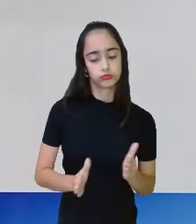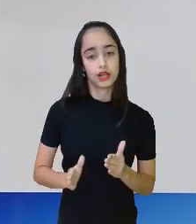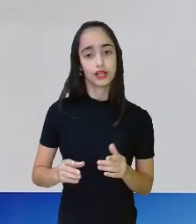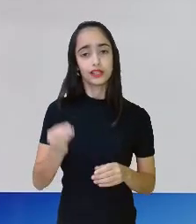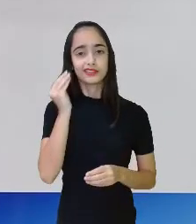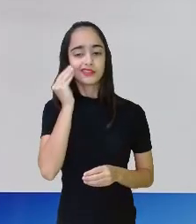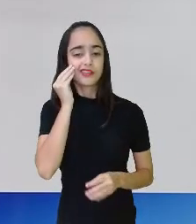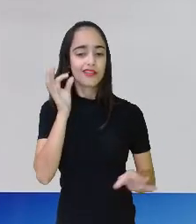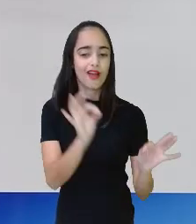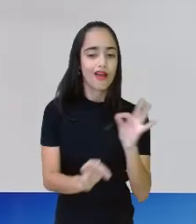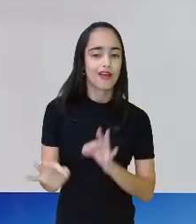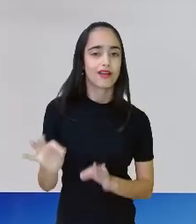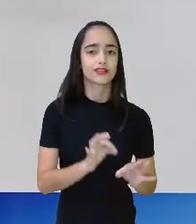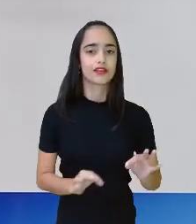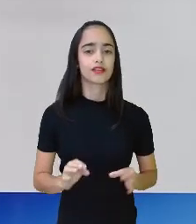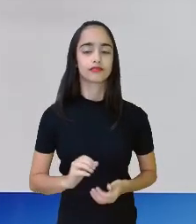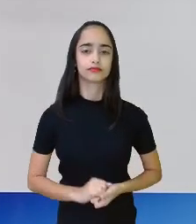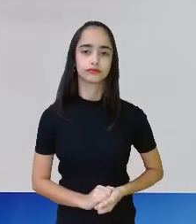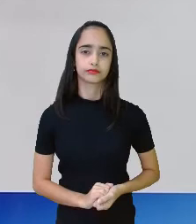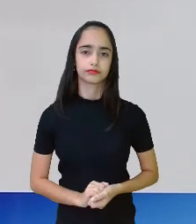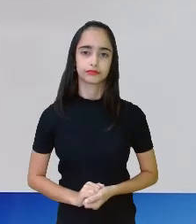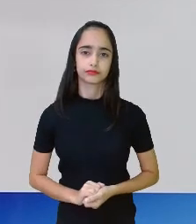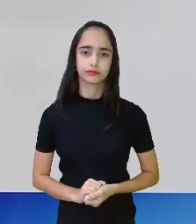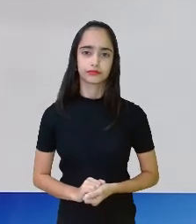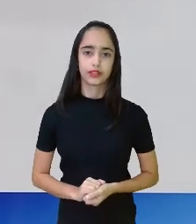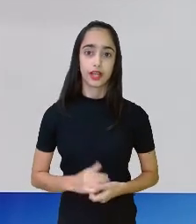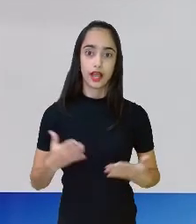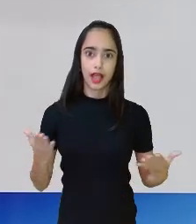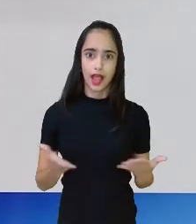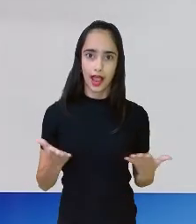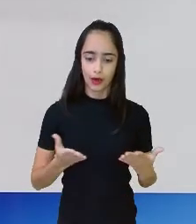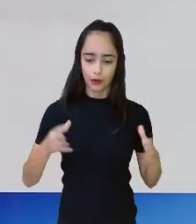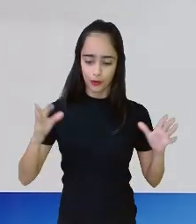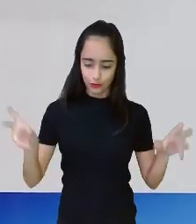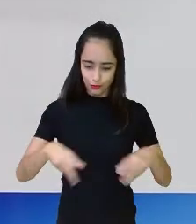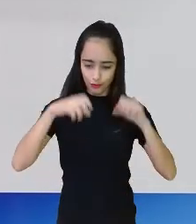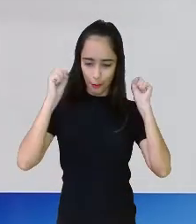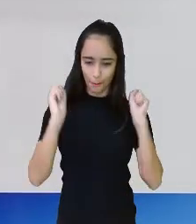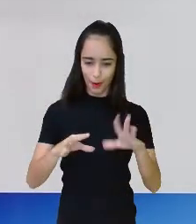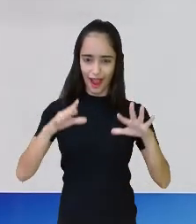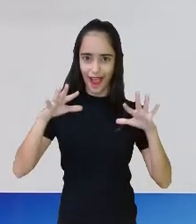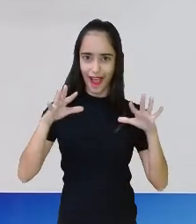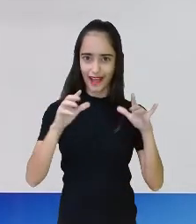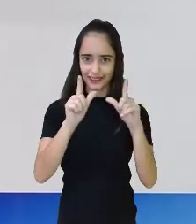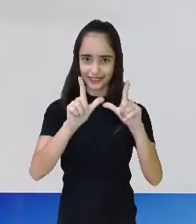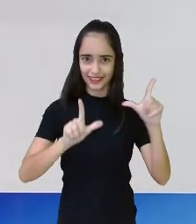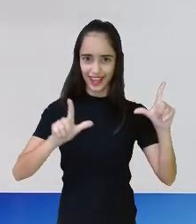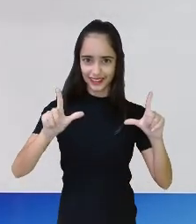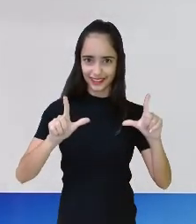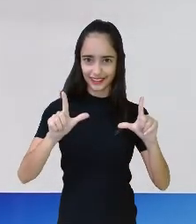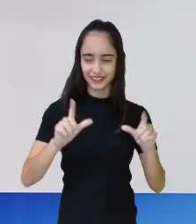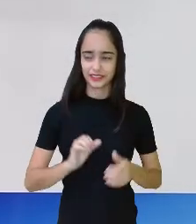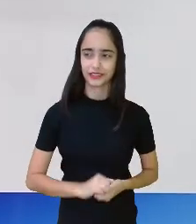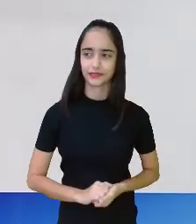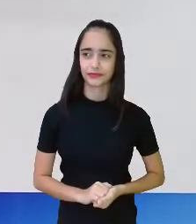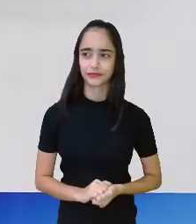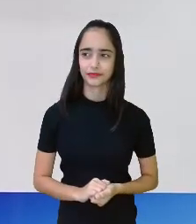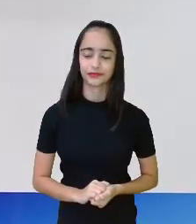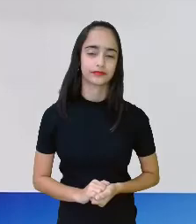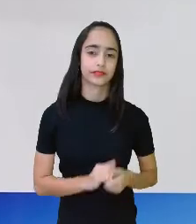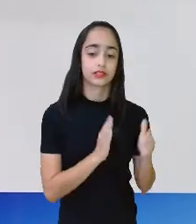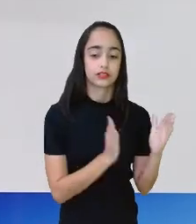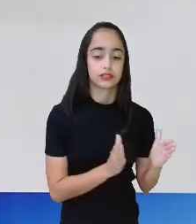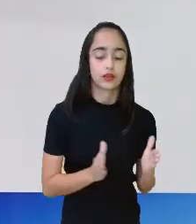sequências, tá certo? Vamos fazer a mágica da tela. Olha aí a mágica da tela, a sequência numérica. Aí a